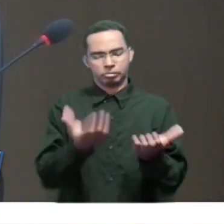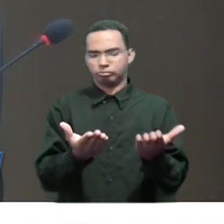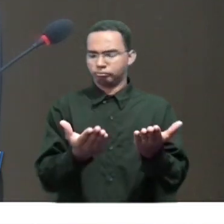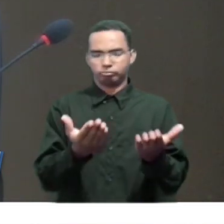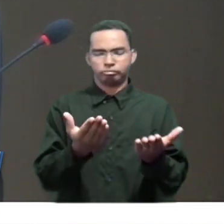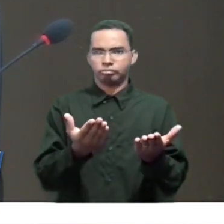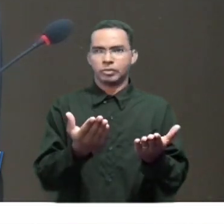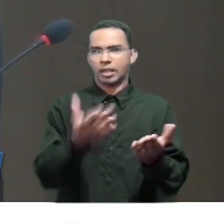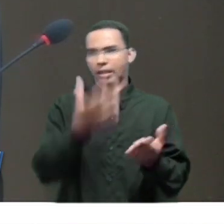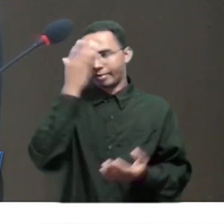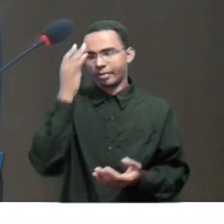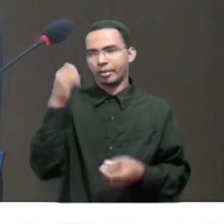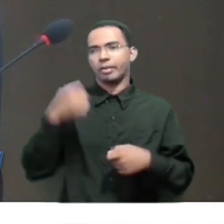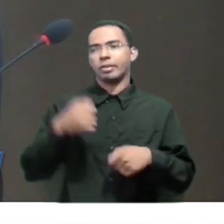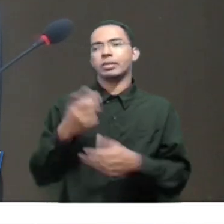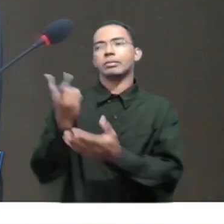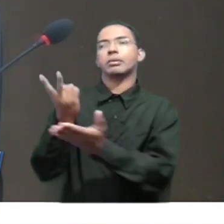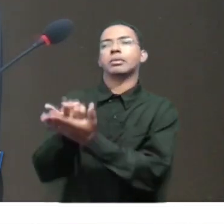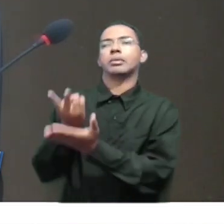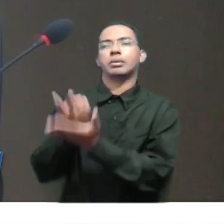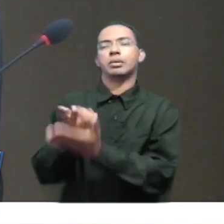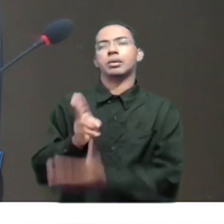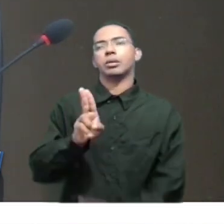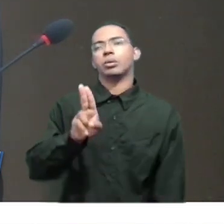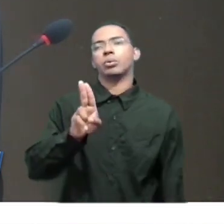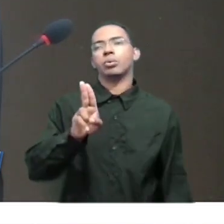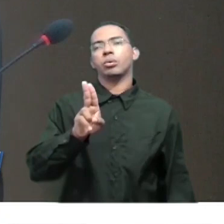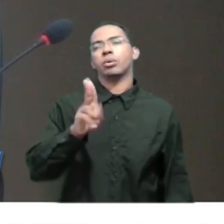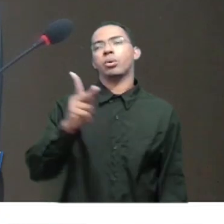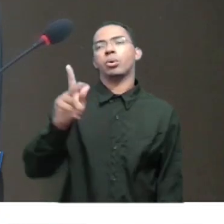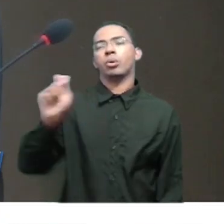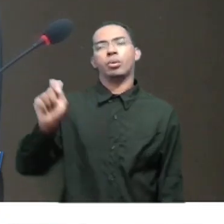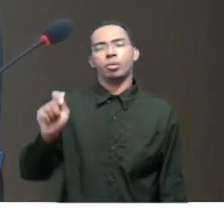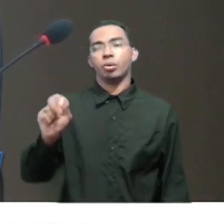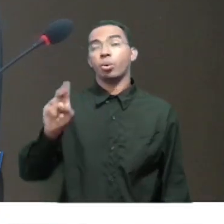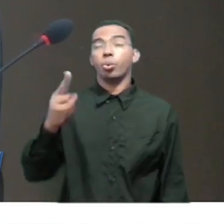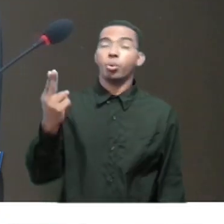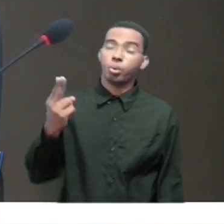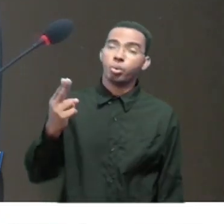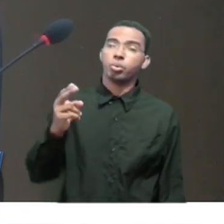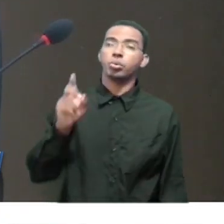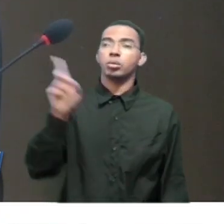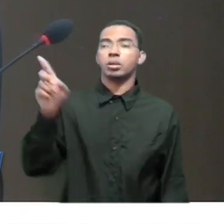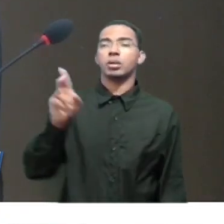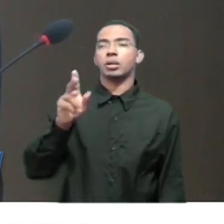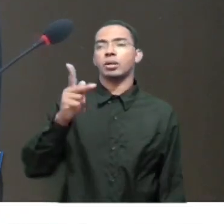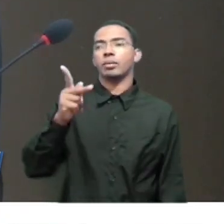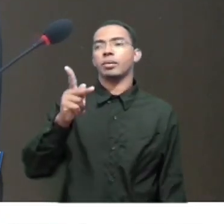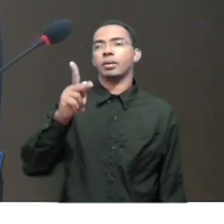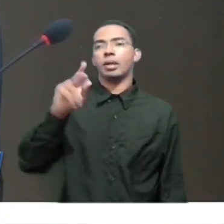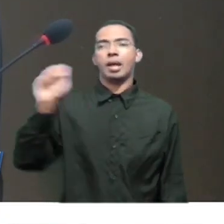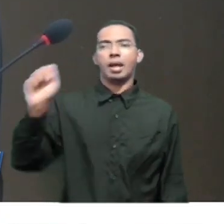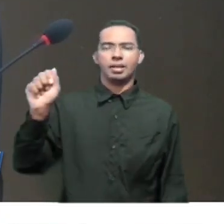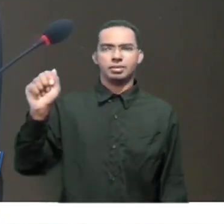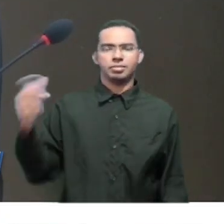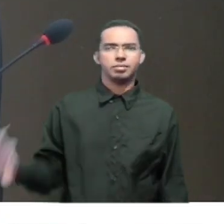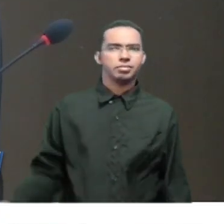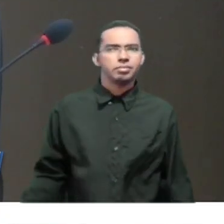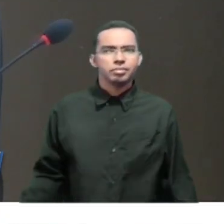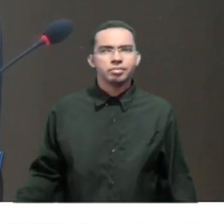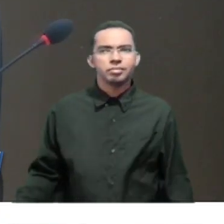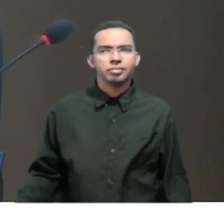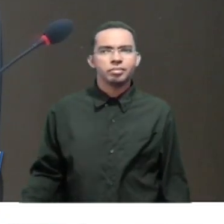ficar internada na UBS, na UPA, ou ficar internada lá no pronto-socorro. E